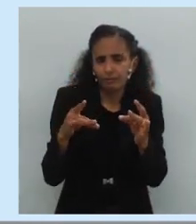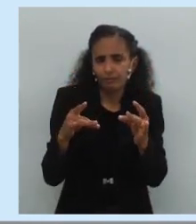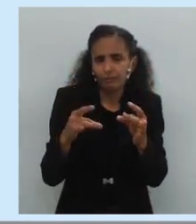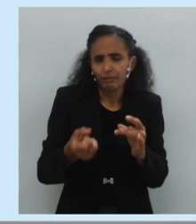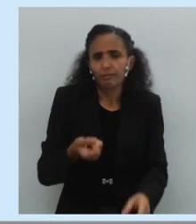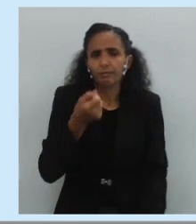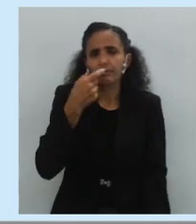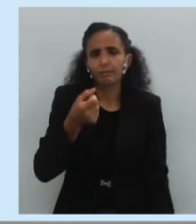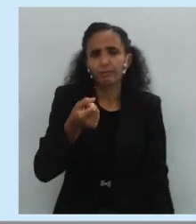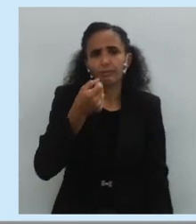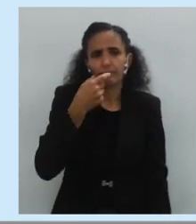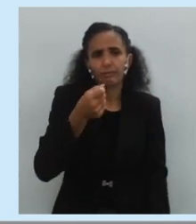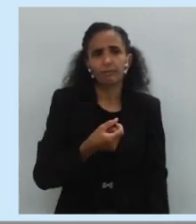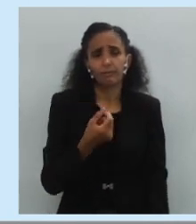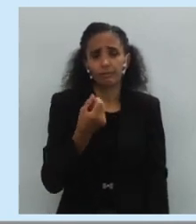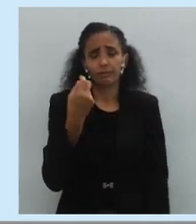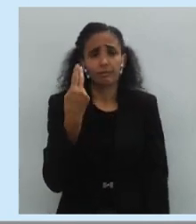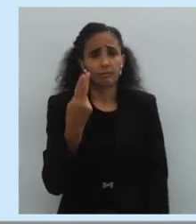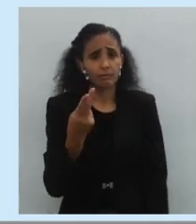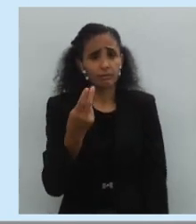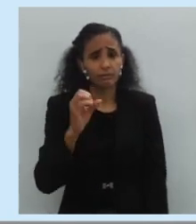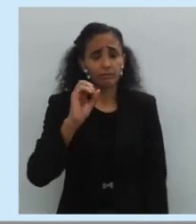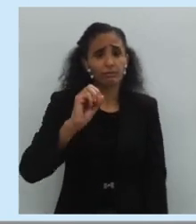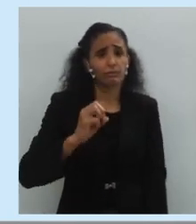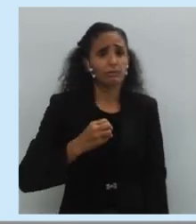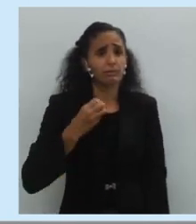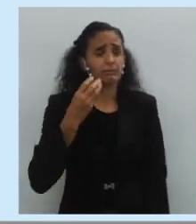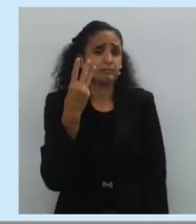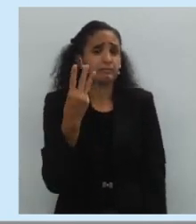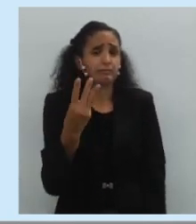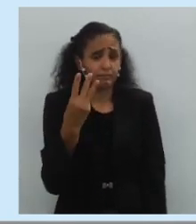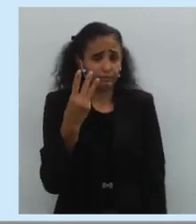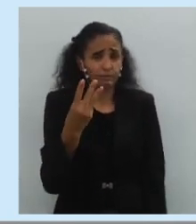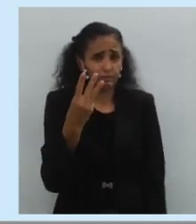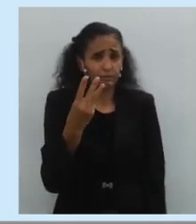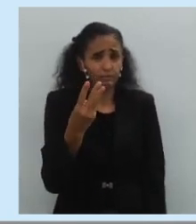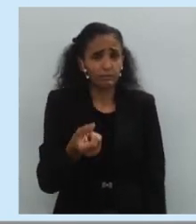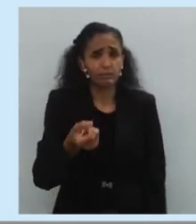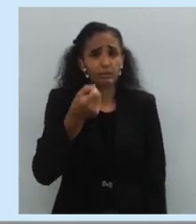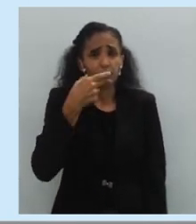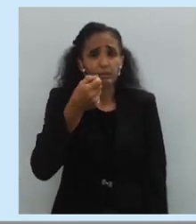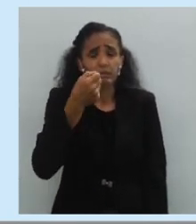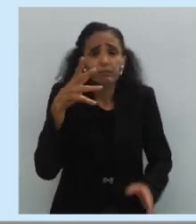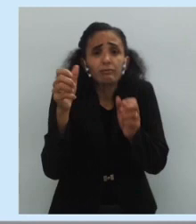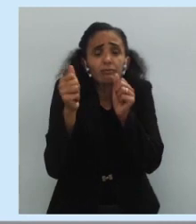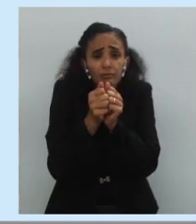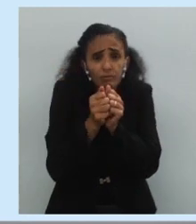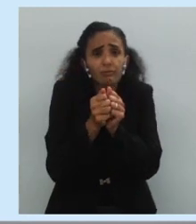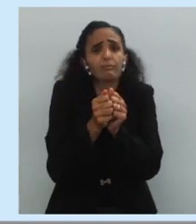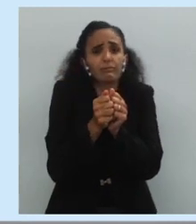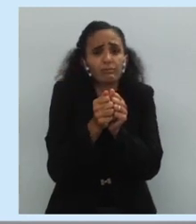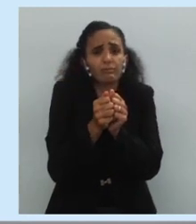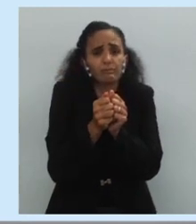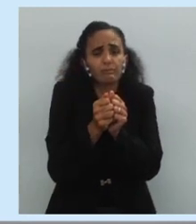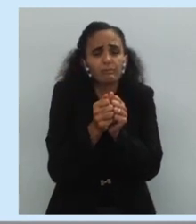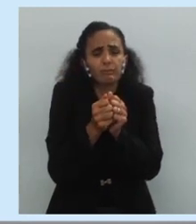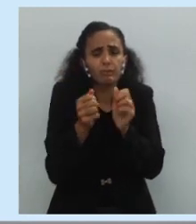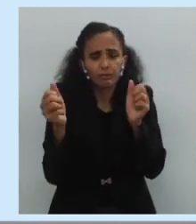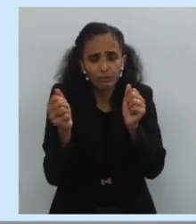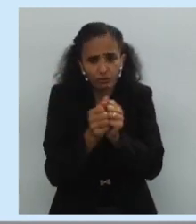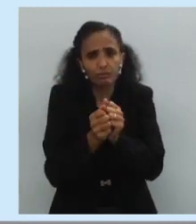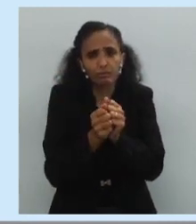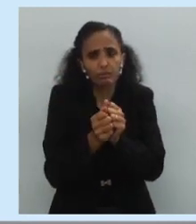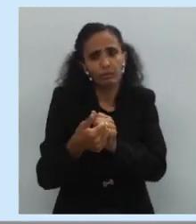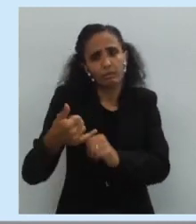chama de retrovirais, são 2 ou 3 ou mais tomados conjuntamente, que